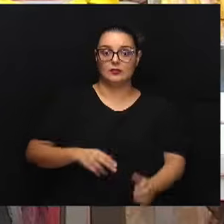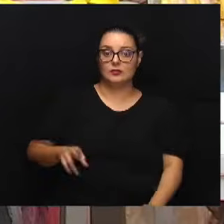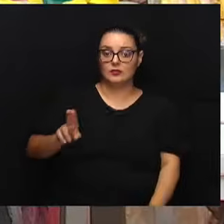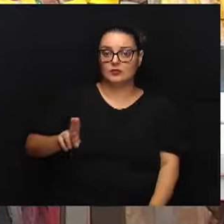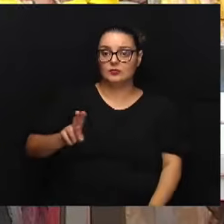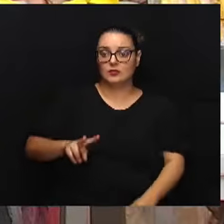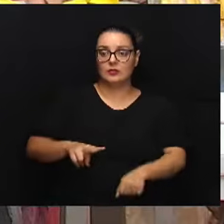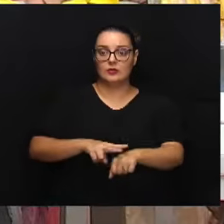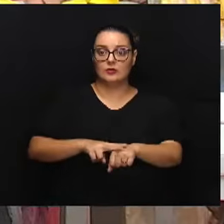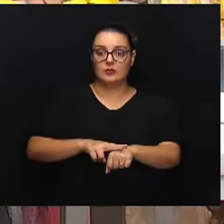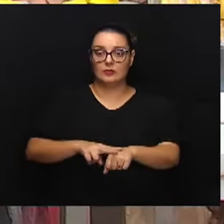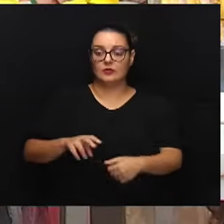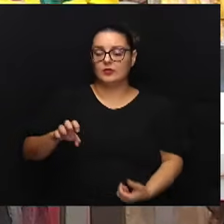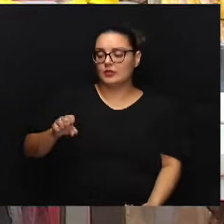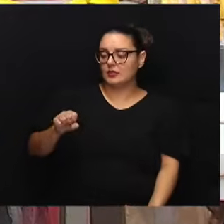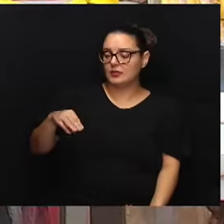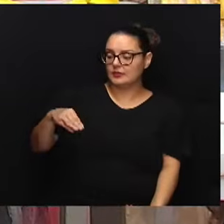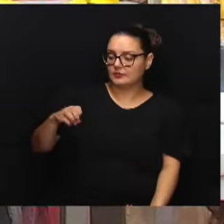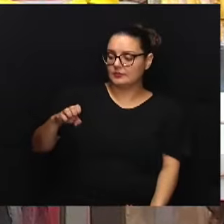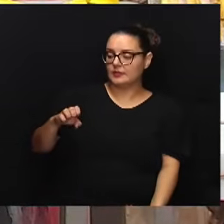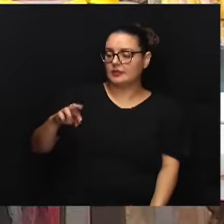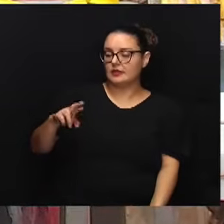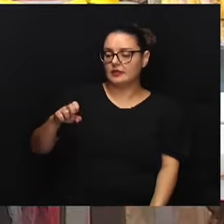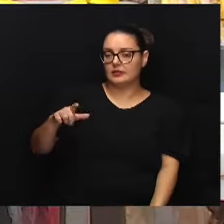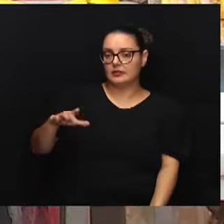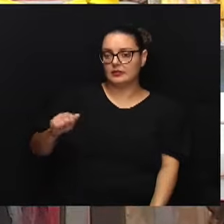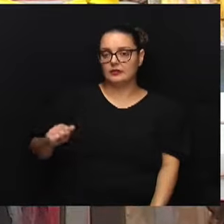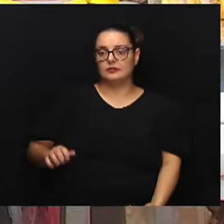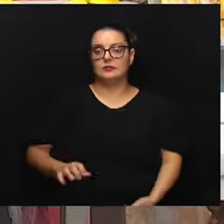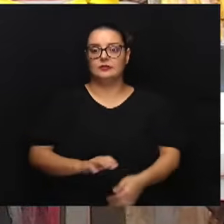verde, verde esmeralda, tá?